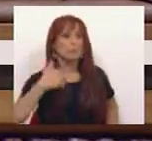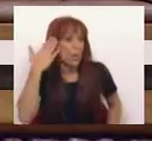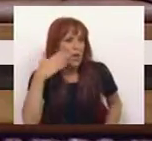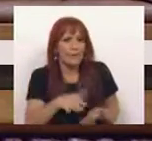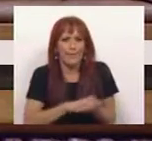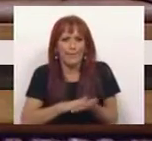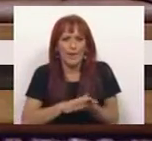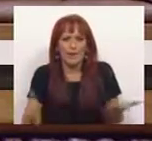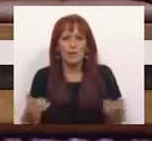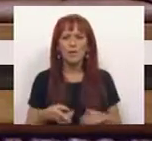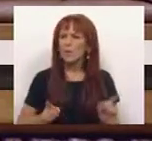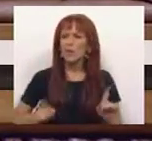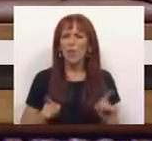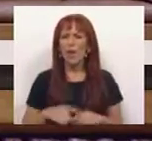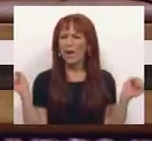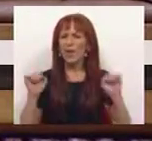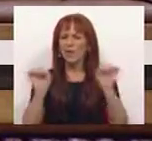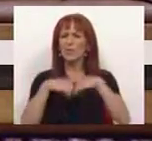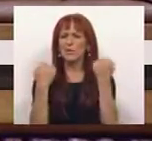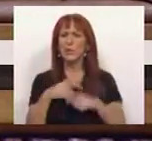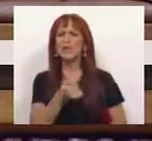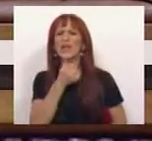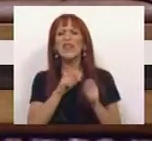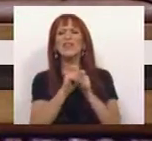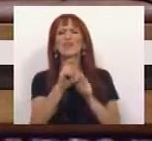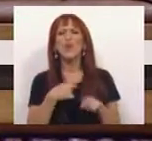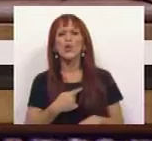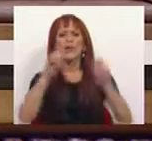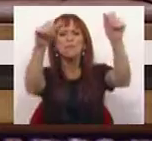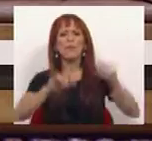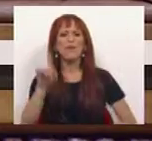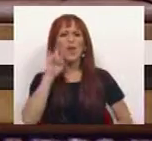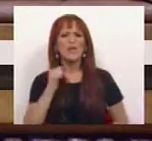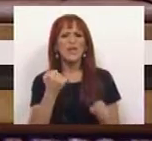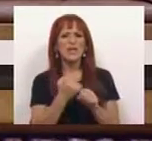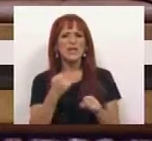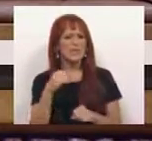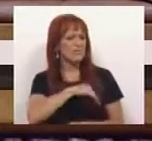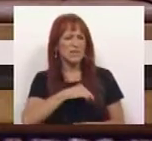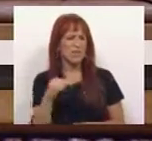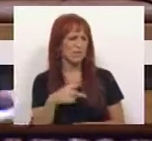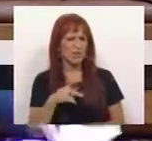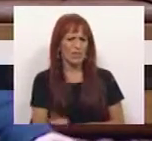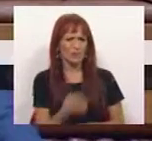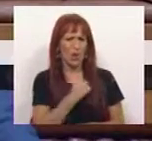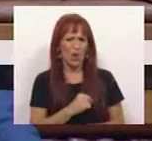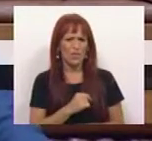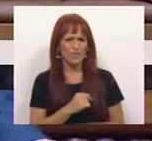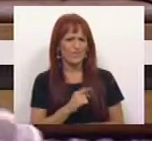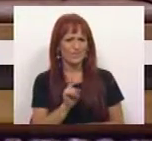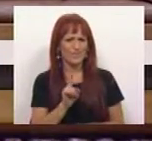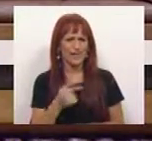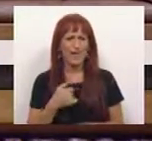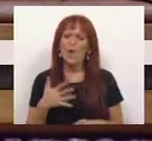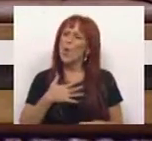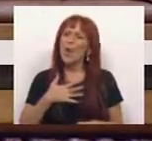parece-nos elementar. Não é a concertação social que define ou fixa o valor do salário mínimo nacional.